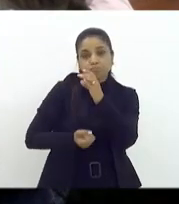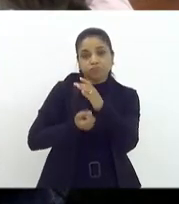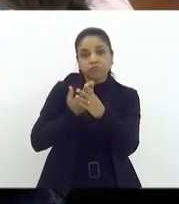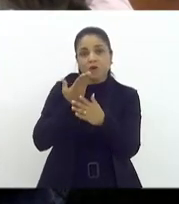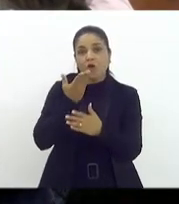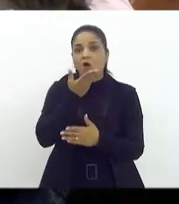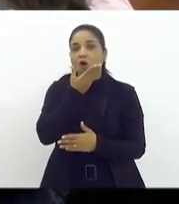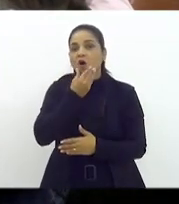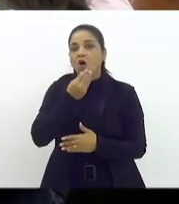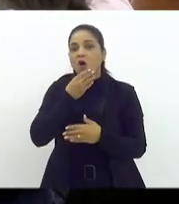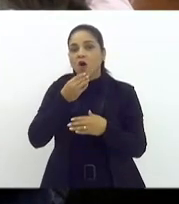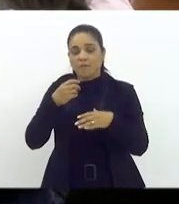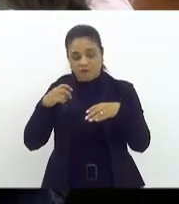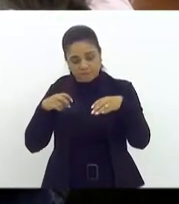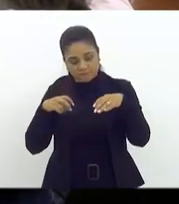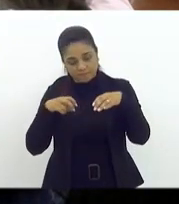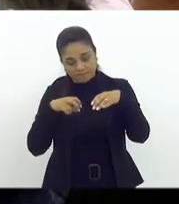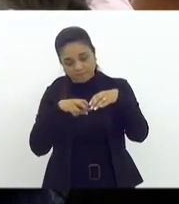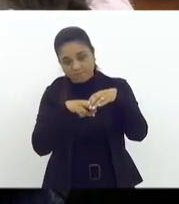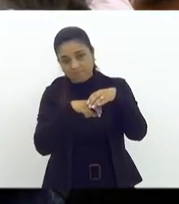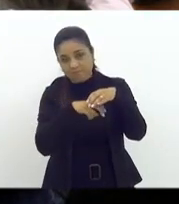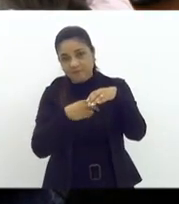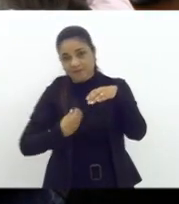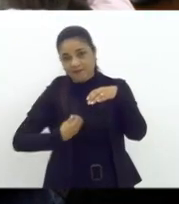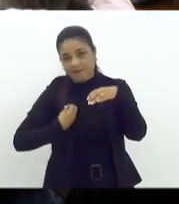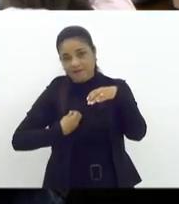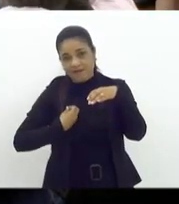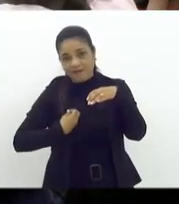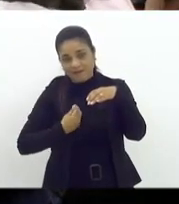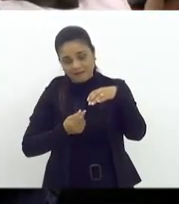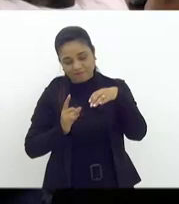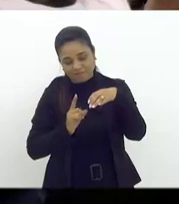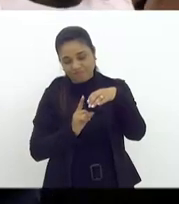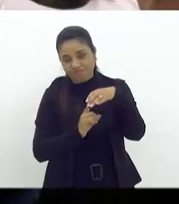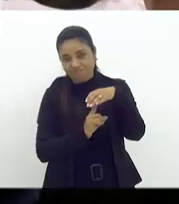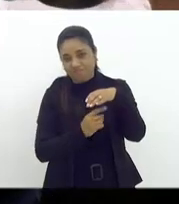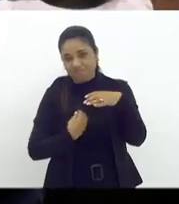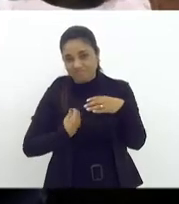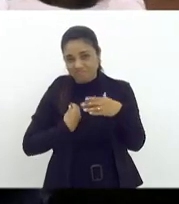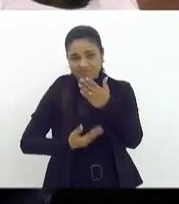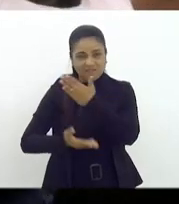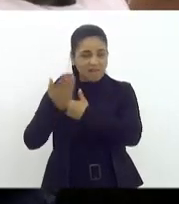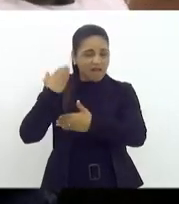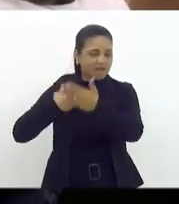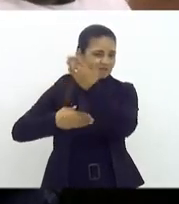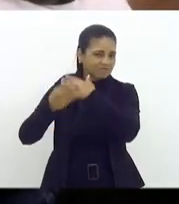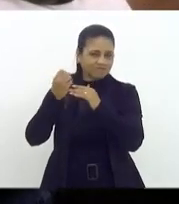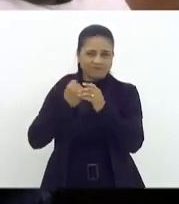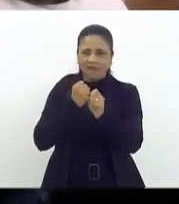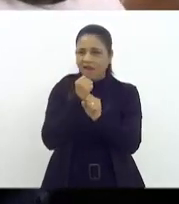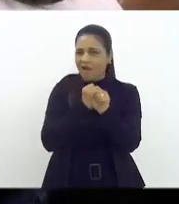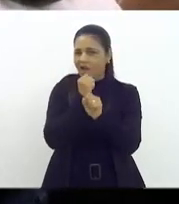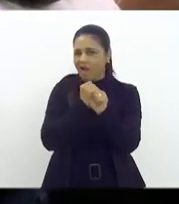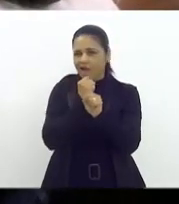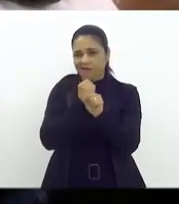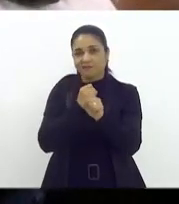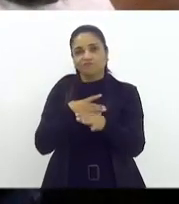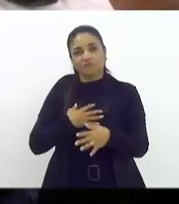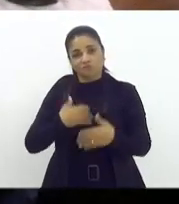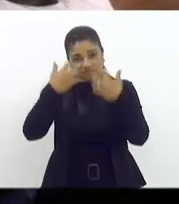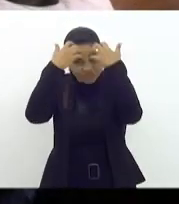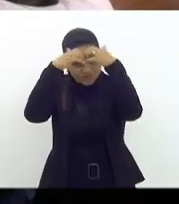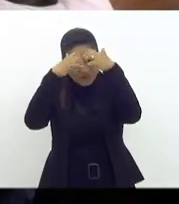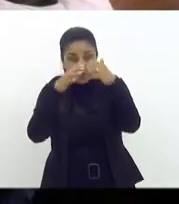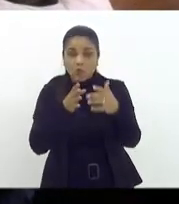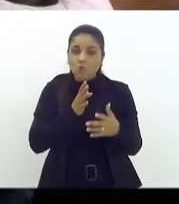que é o quê o nosso cérebro é capaz reconhecer se eu conheço ou não alguém vocês